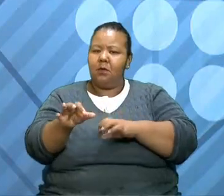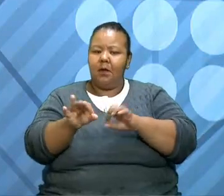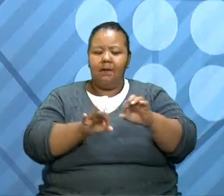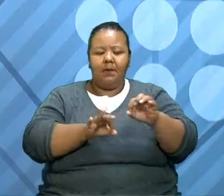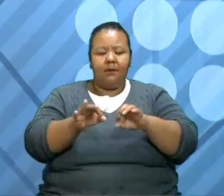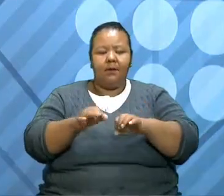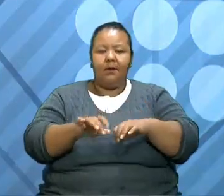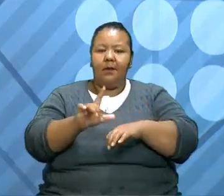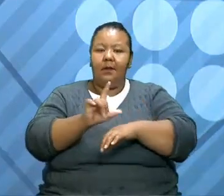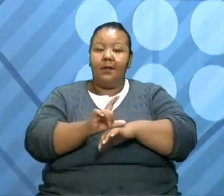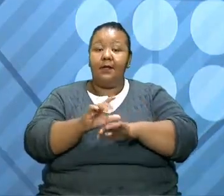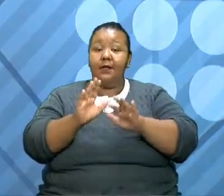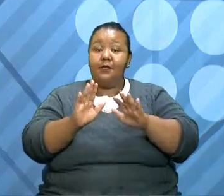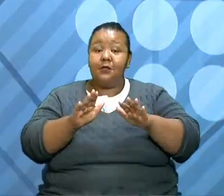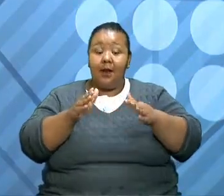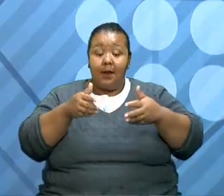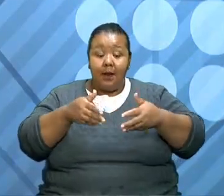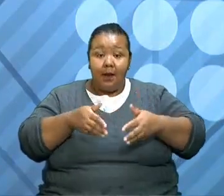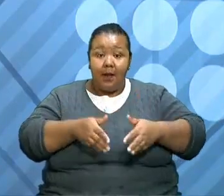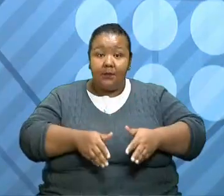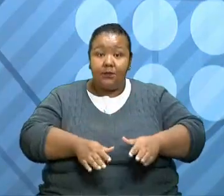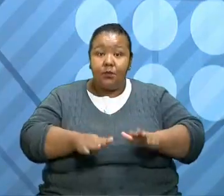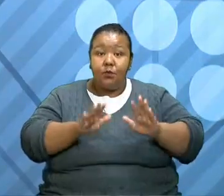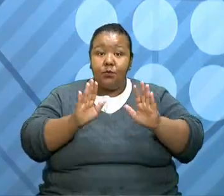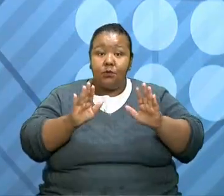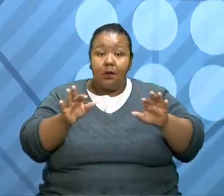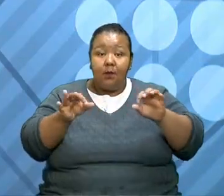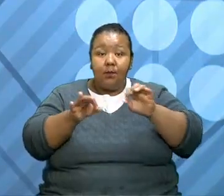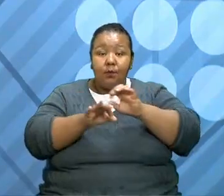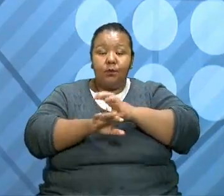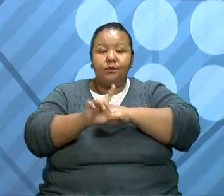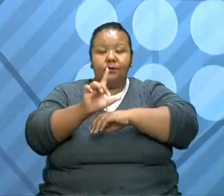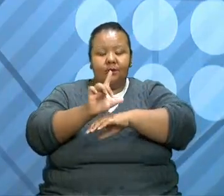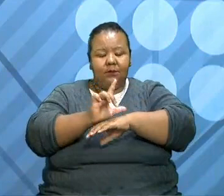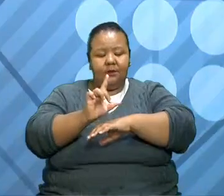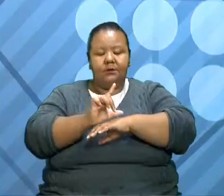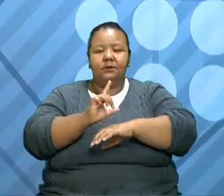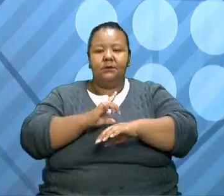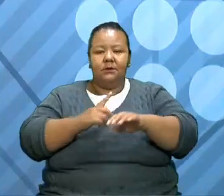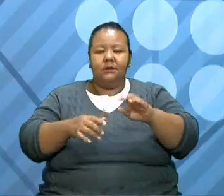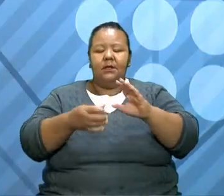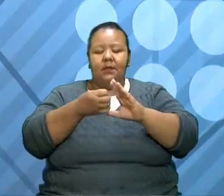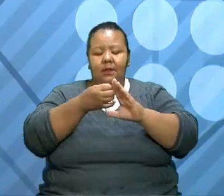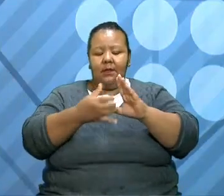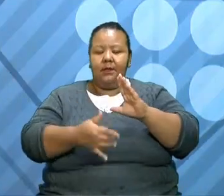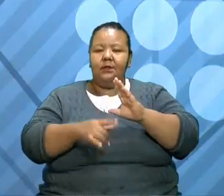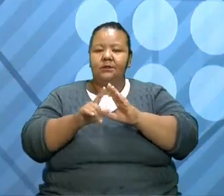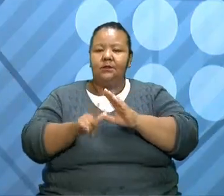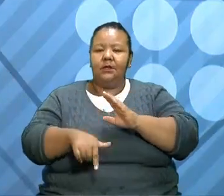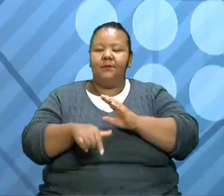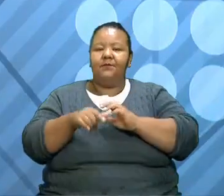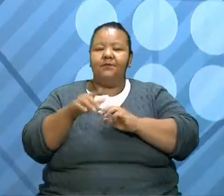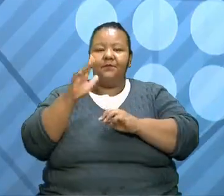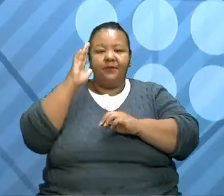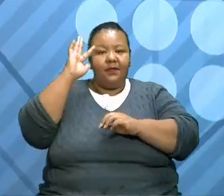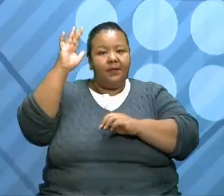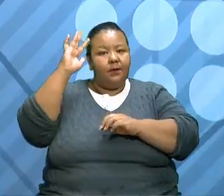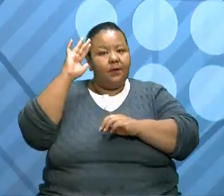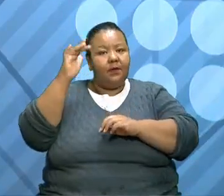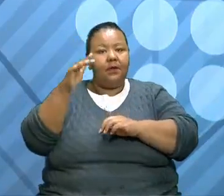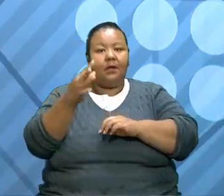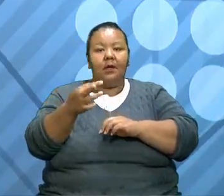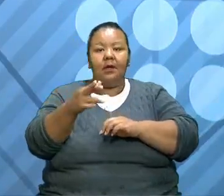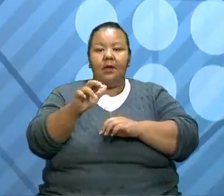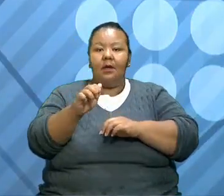líder, então ela nasceu líder. Então, tem essa característica, a teoria dos traços diz isso, já nasce pronto,